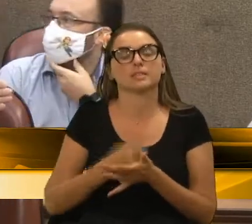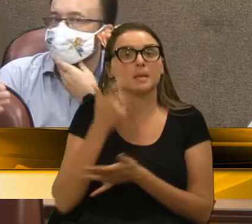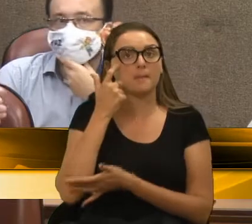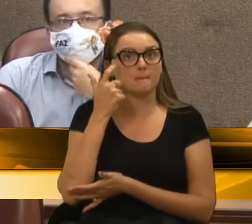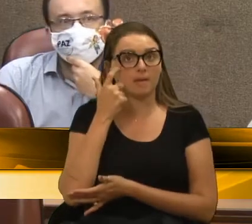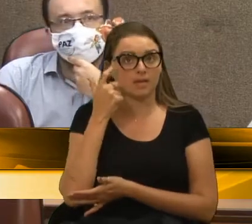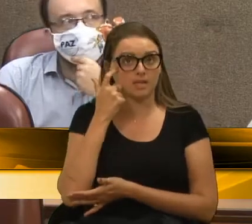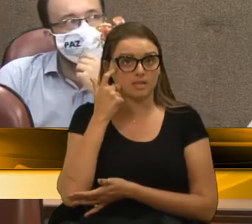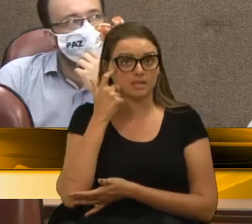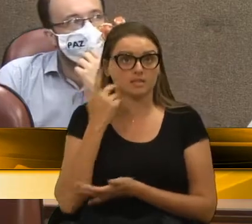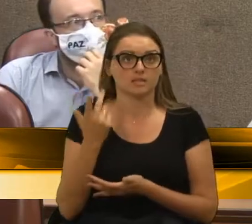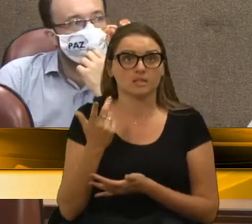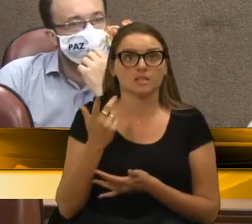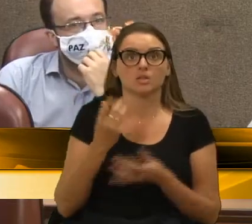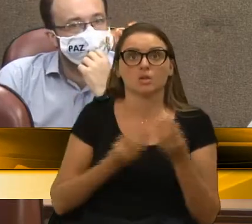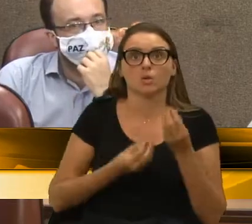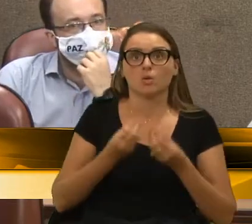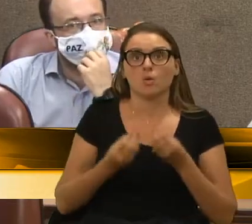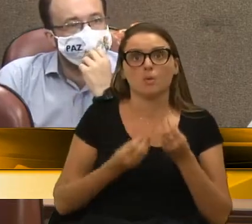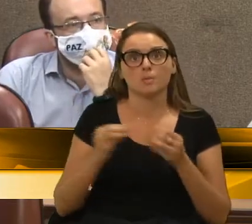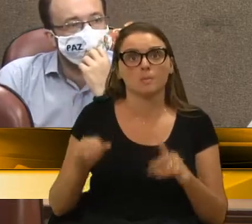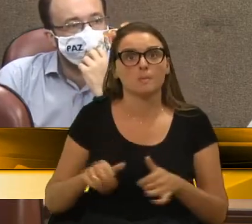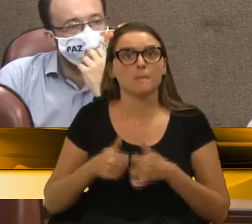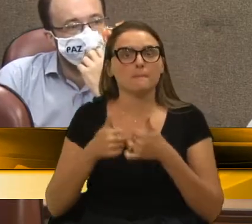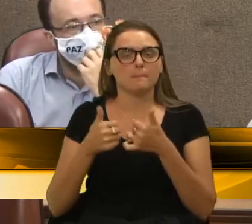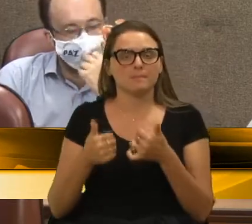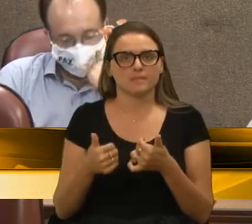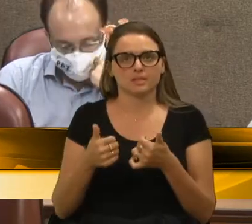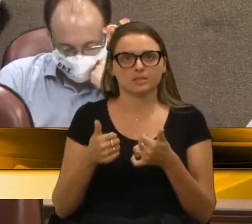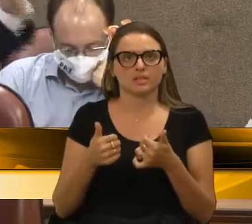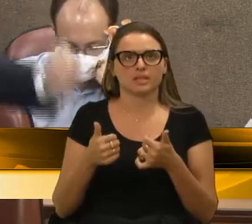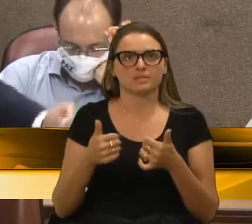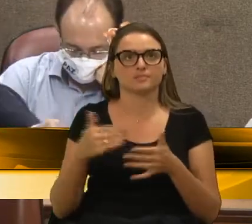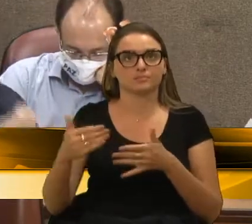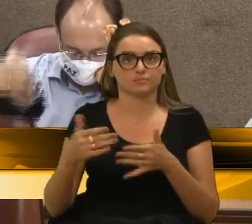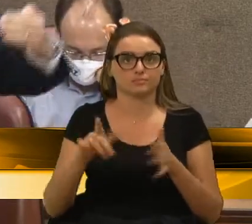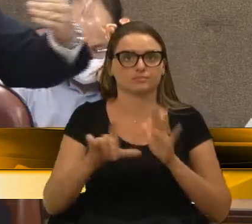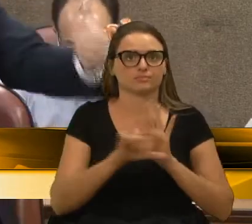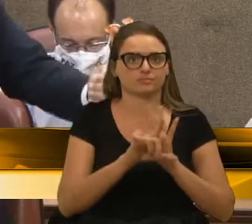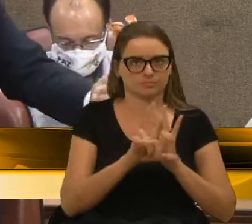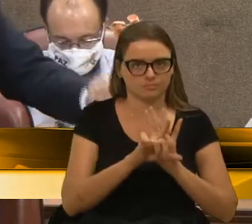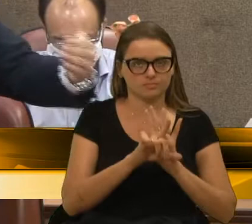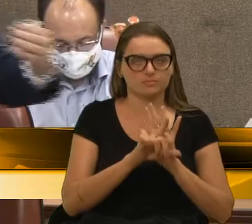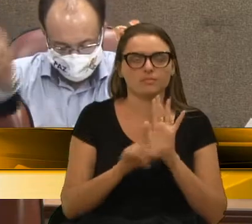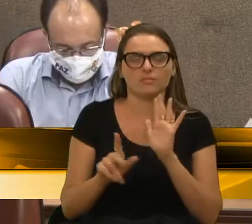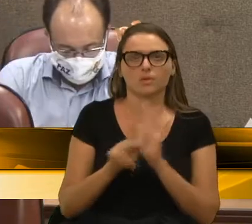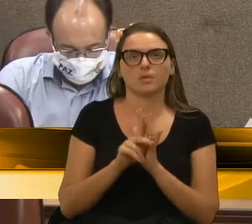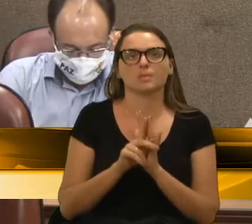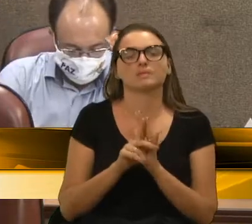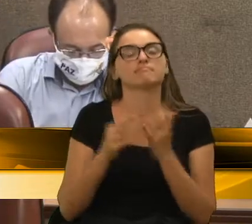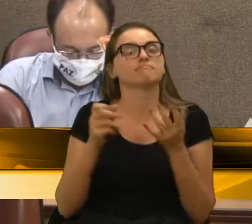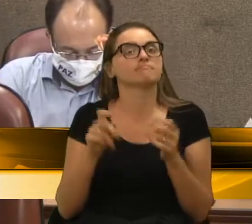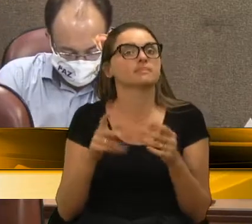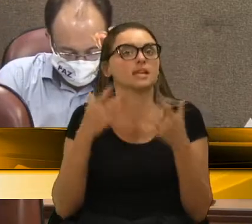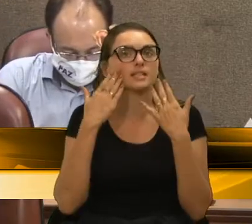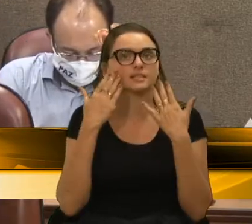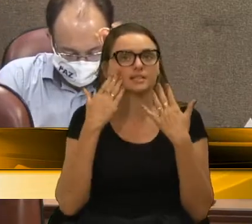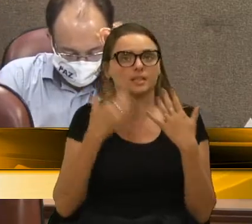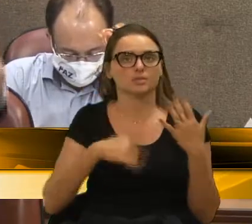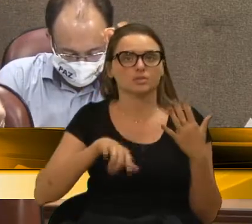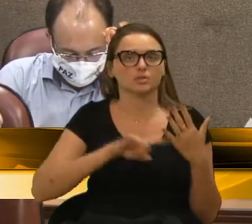pensem numa questão de aprimorar esta, quando virar lei, esse projeto, quando virar lei, de quem sabe nós